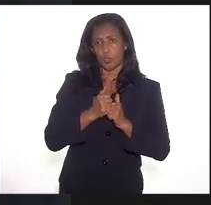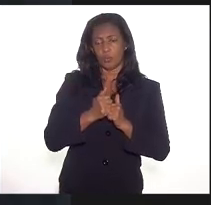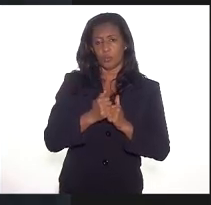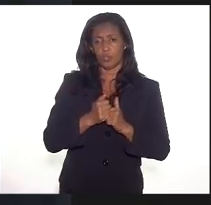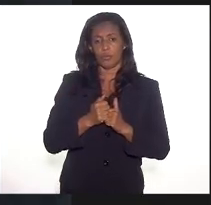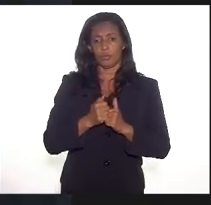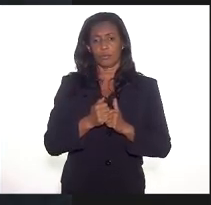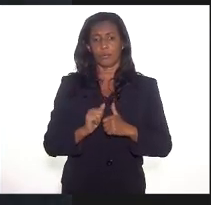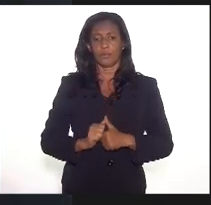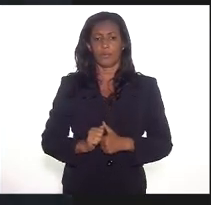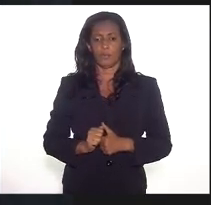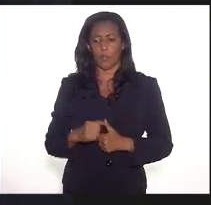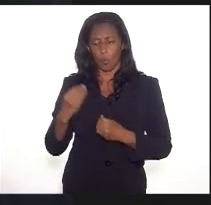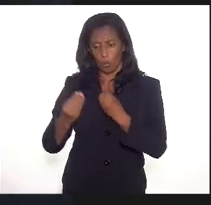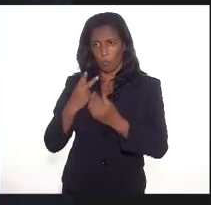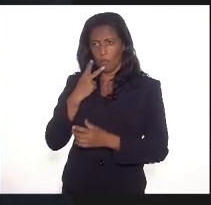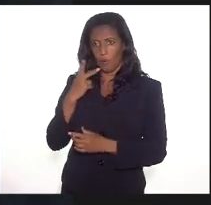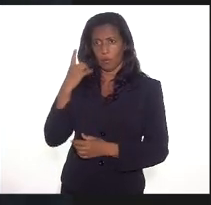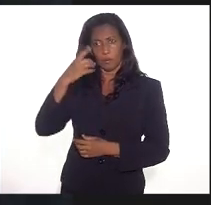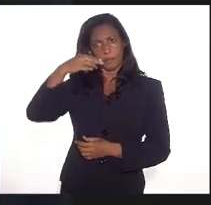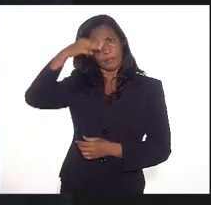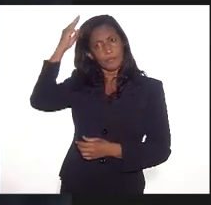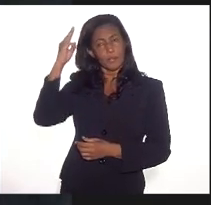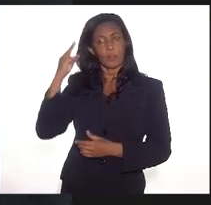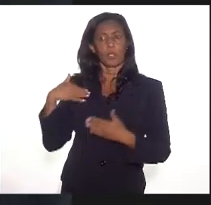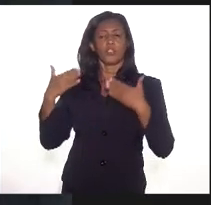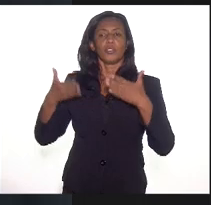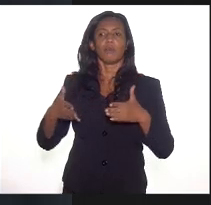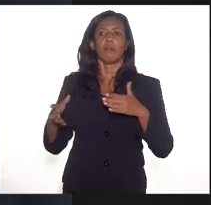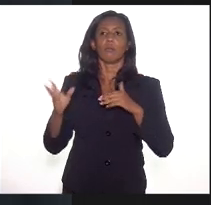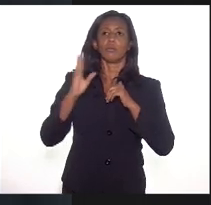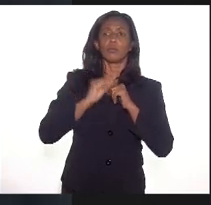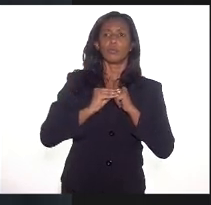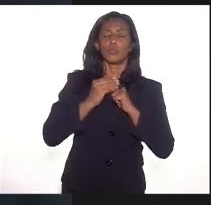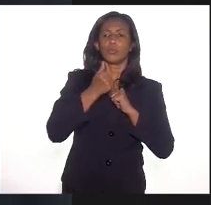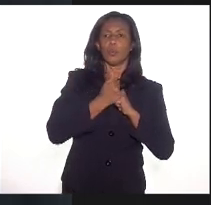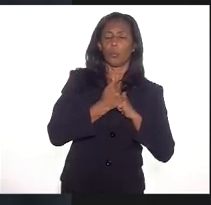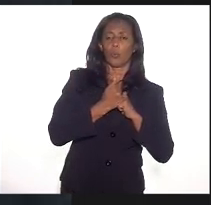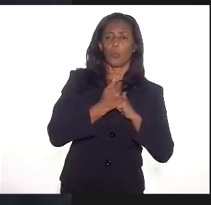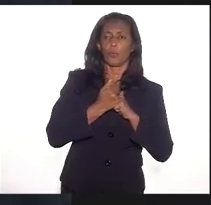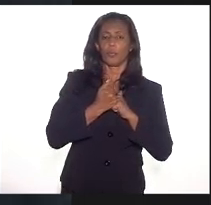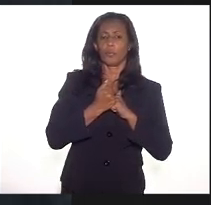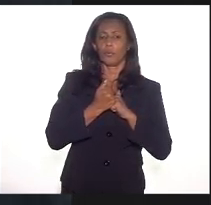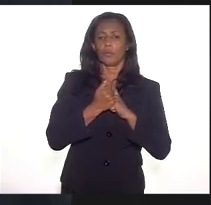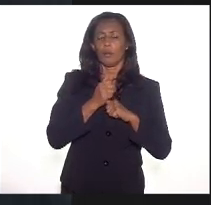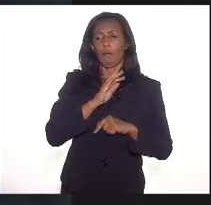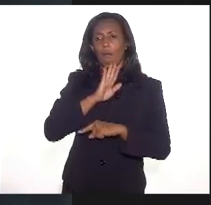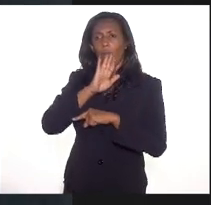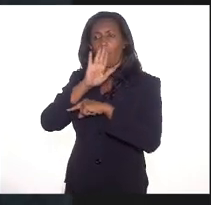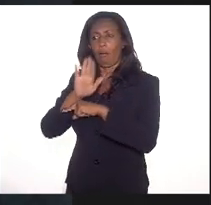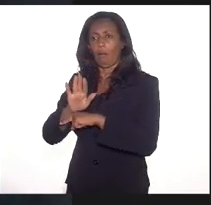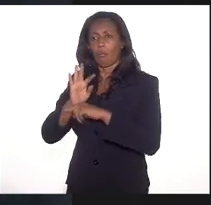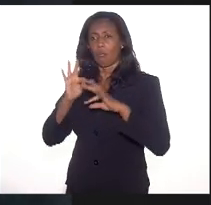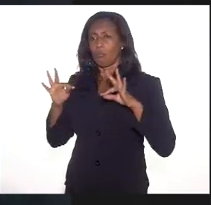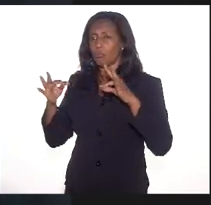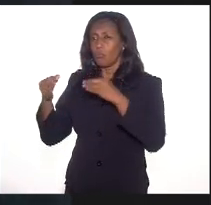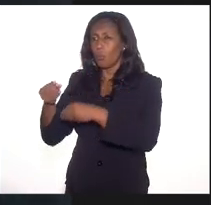Pacheco, e nós chegamos a um substitutivo que contemplou a praticamente todas